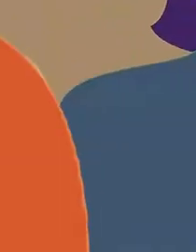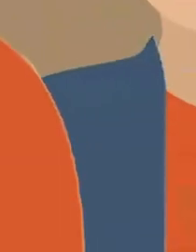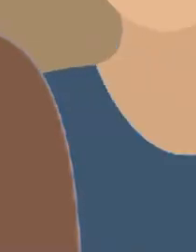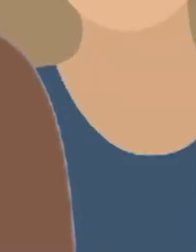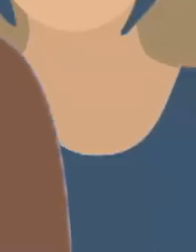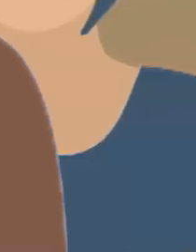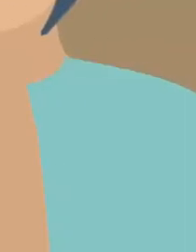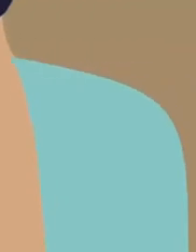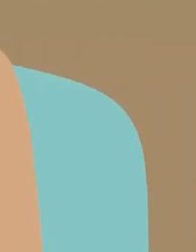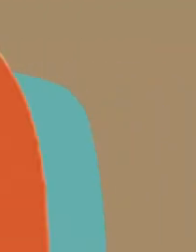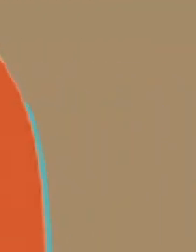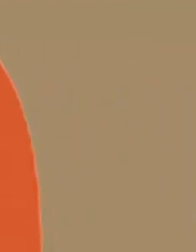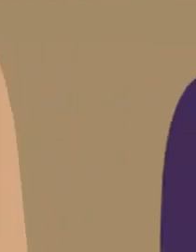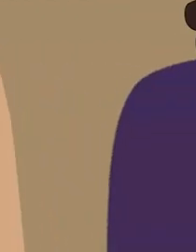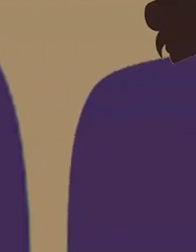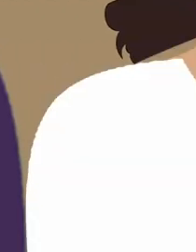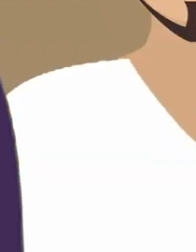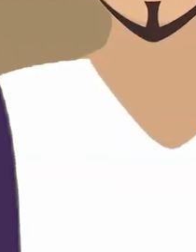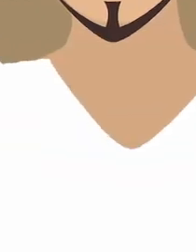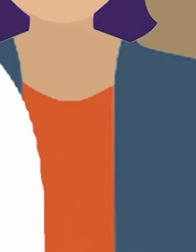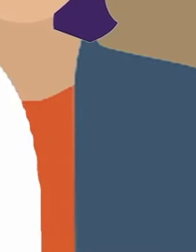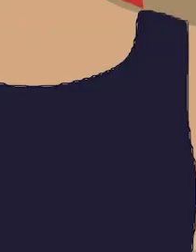E aí